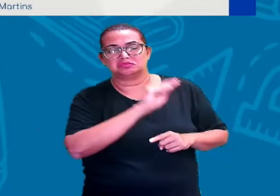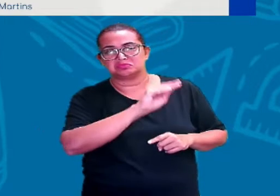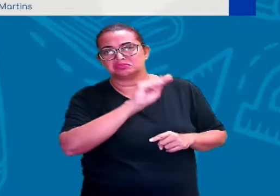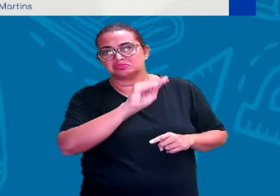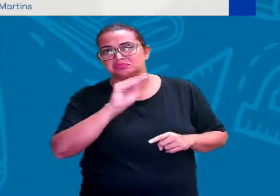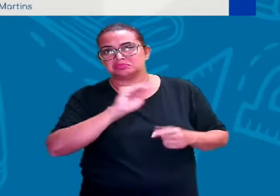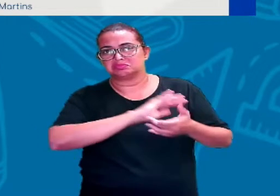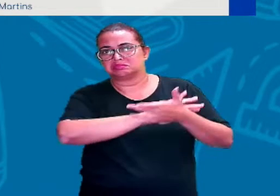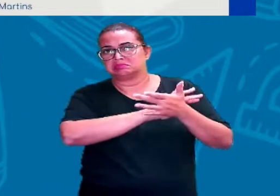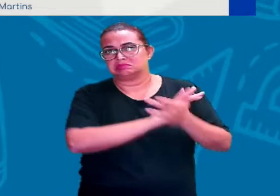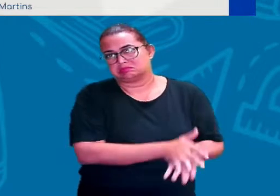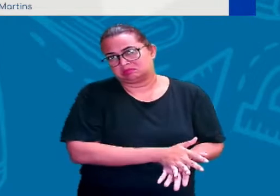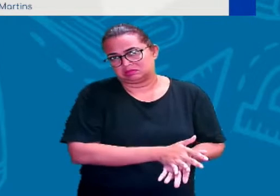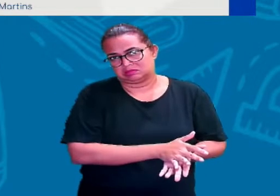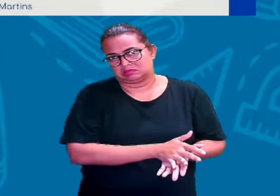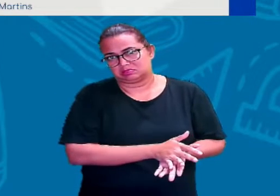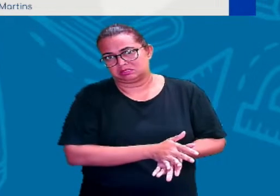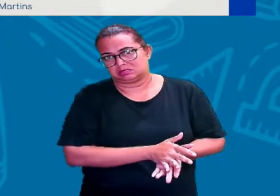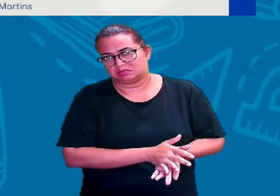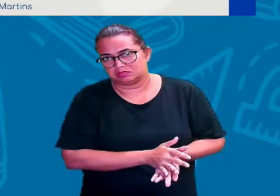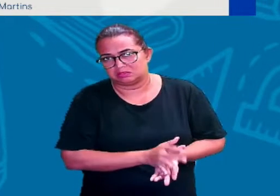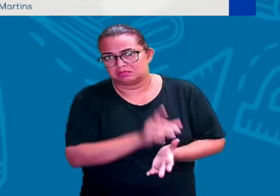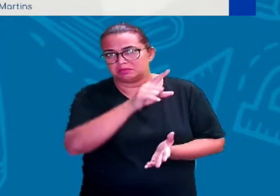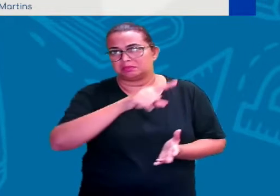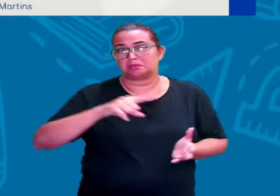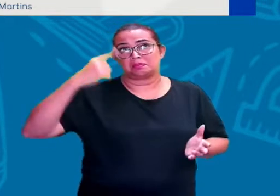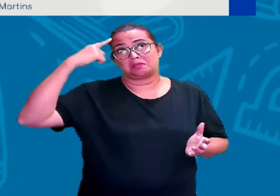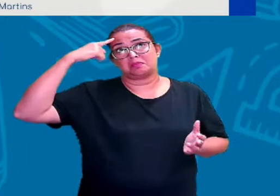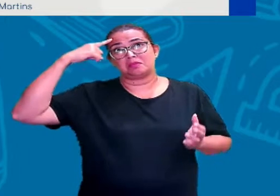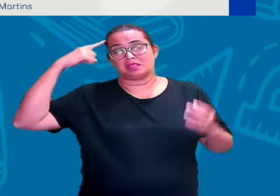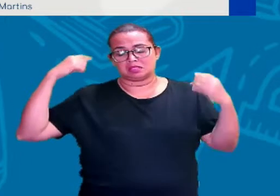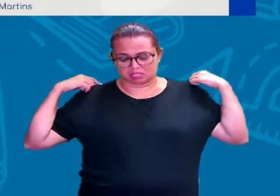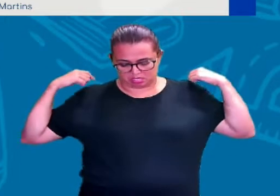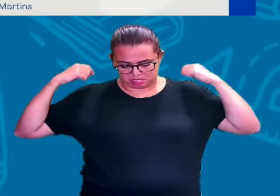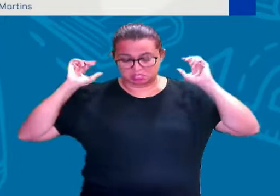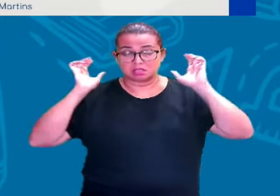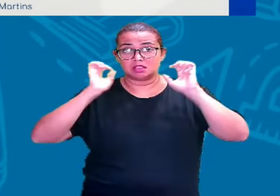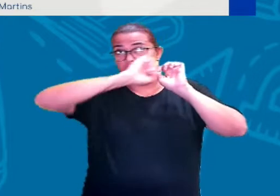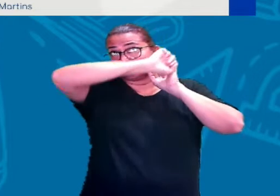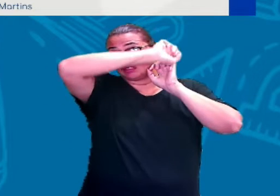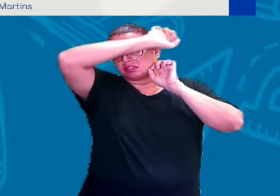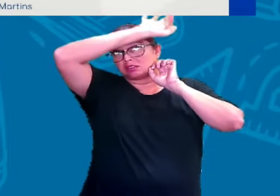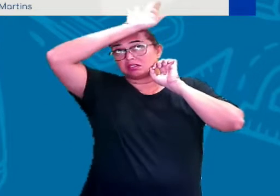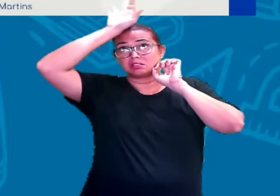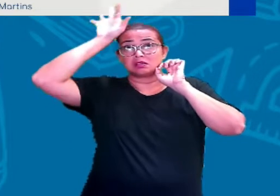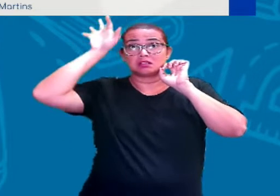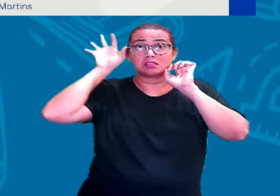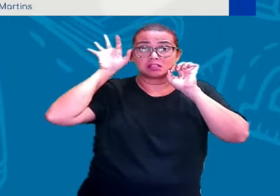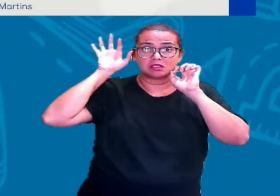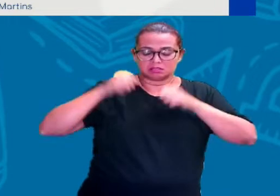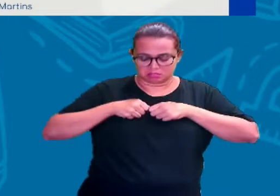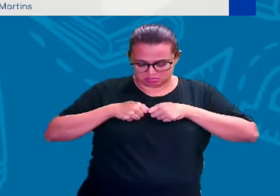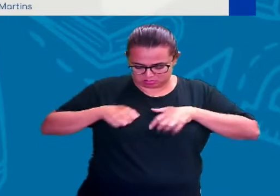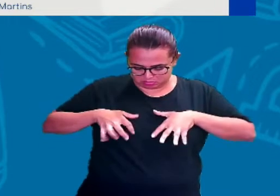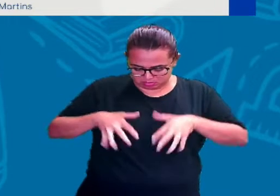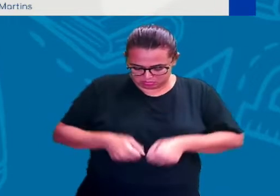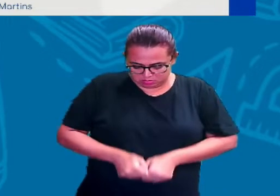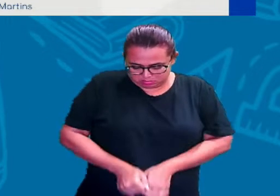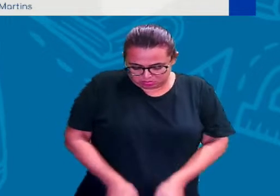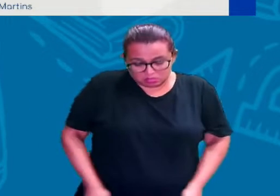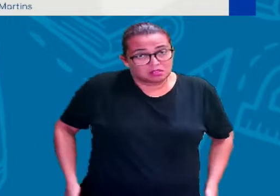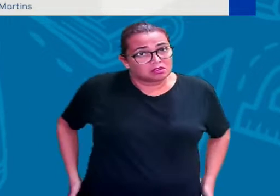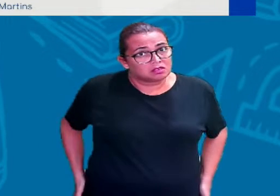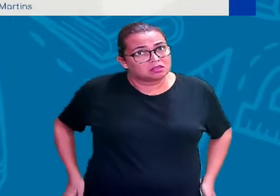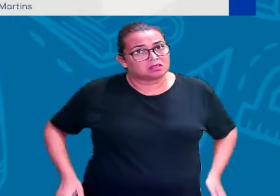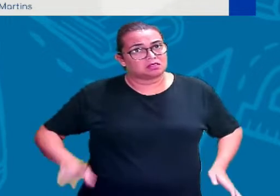sei o quê, né? Não é fantasia. É importante a gente saber, né, que no carnaval tem gente que gosta de se fantasiar de índio. Não